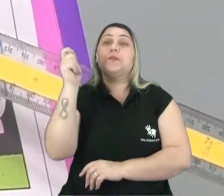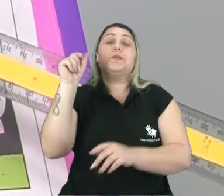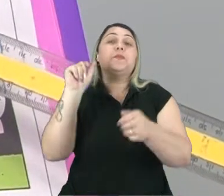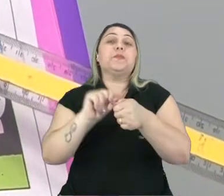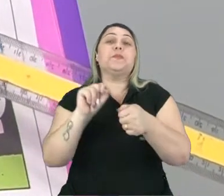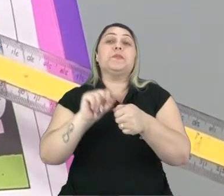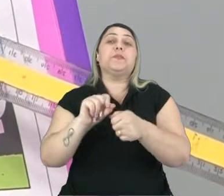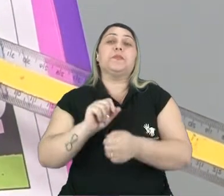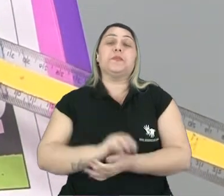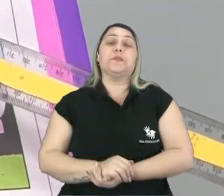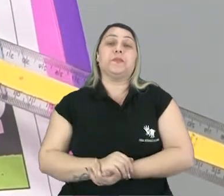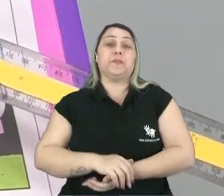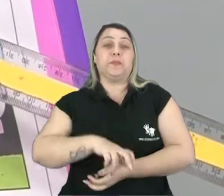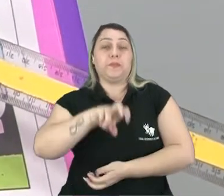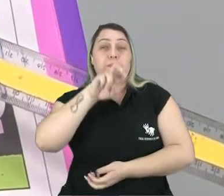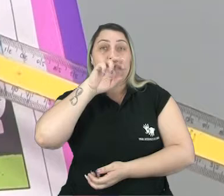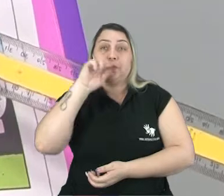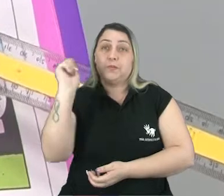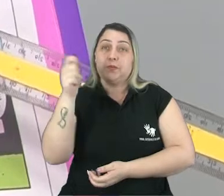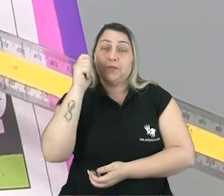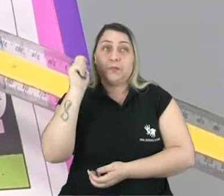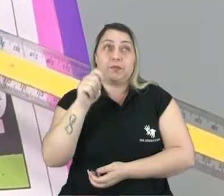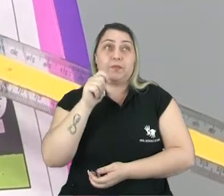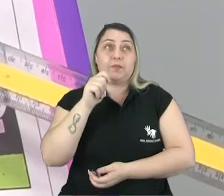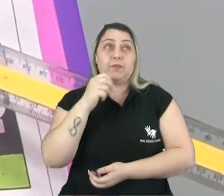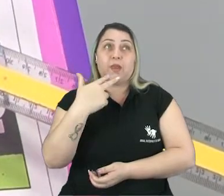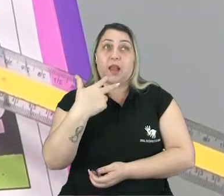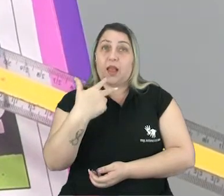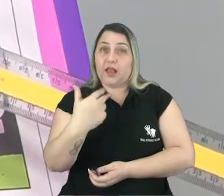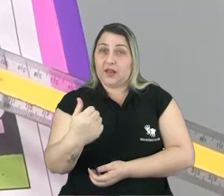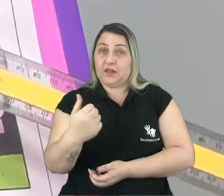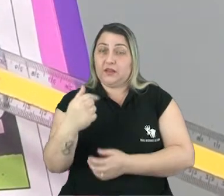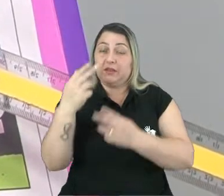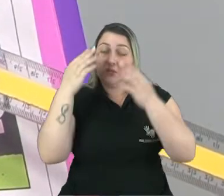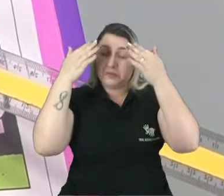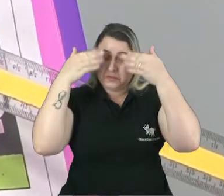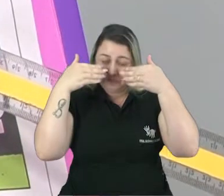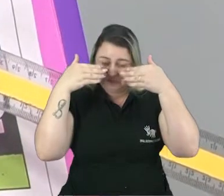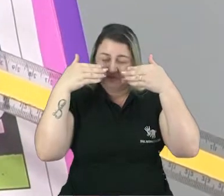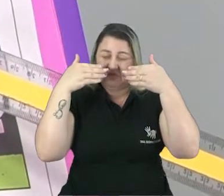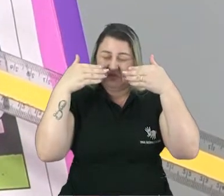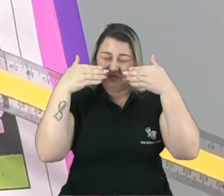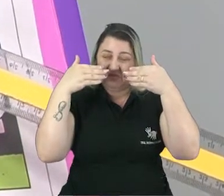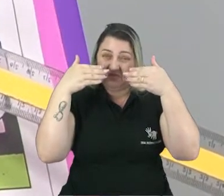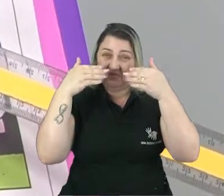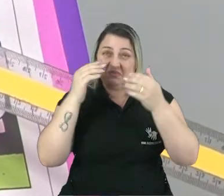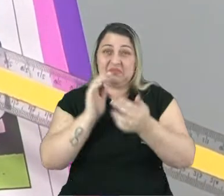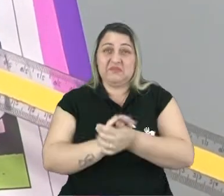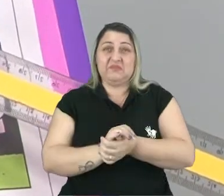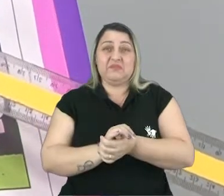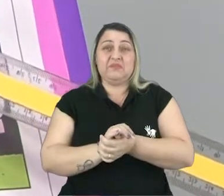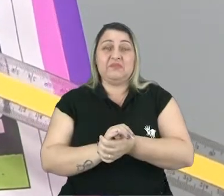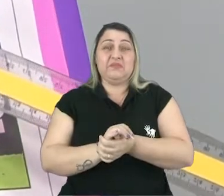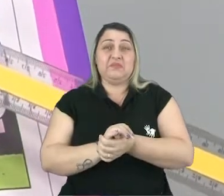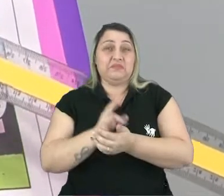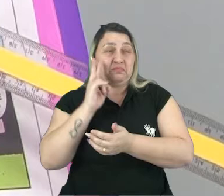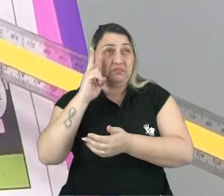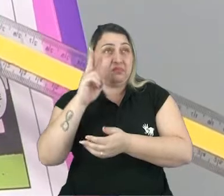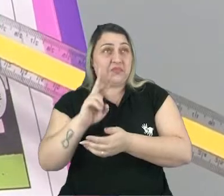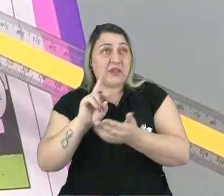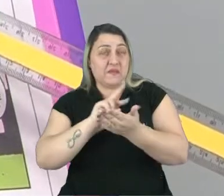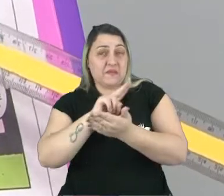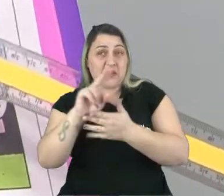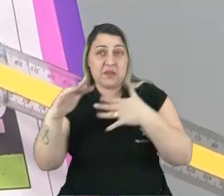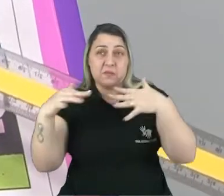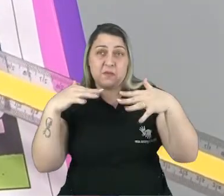fazendo. Mônica com a língua para fora, olhos fechados, gotinhas aqui ao lado. Estão vendo